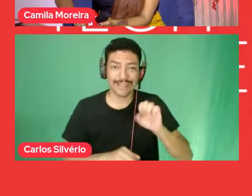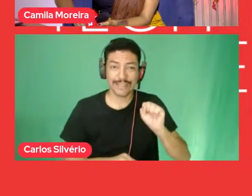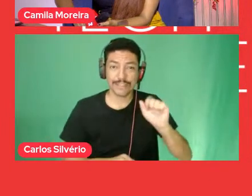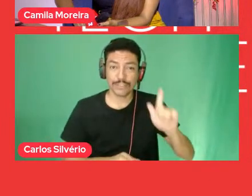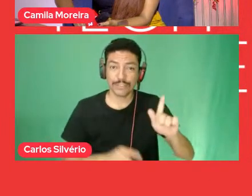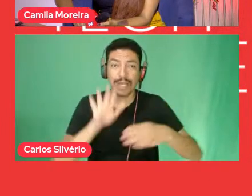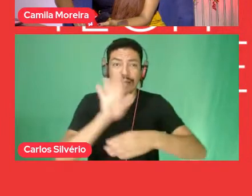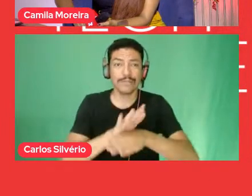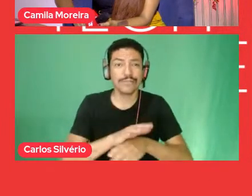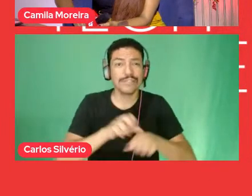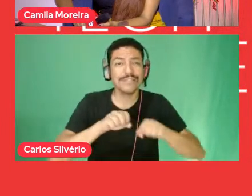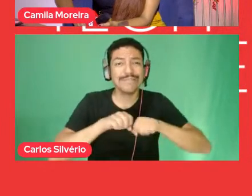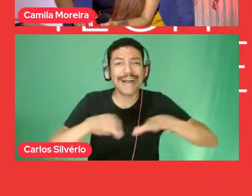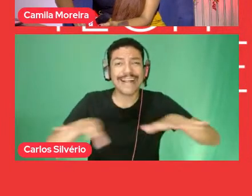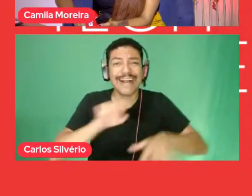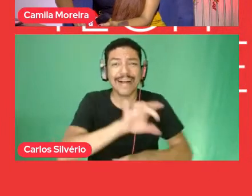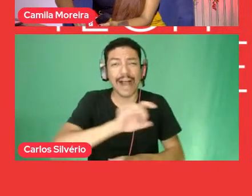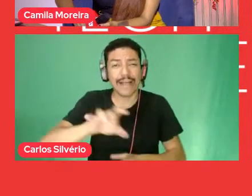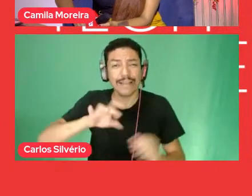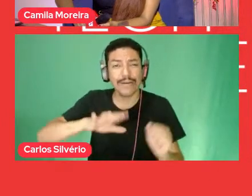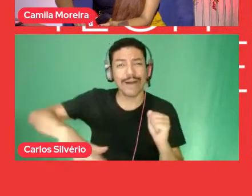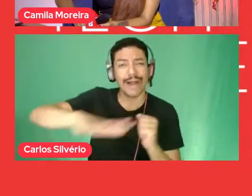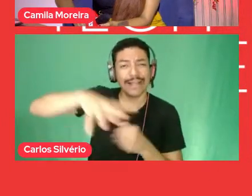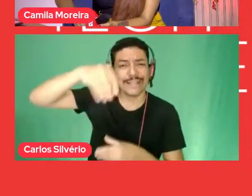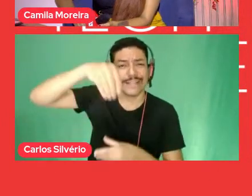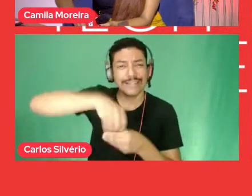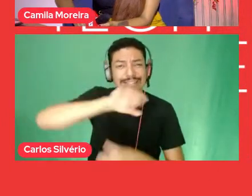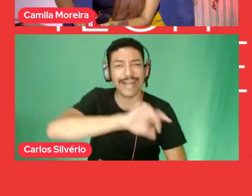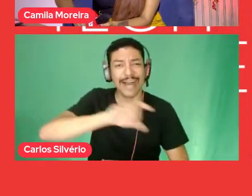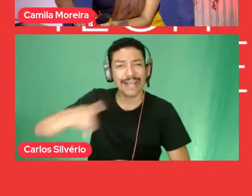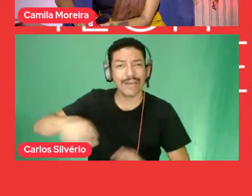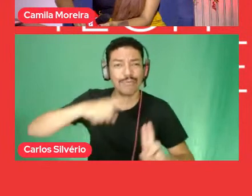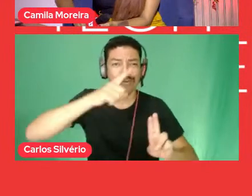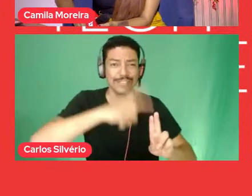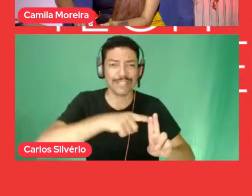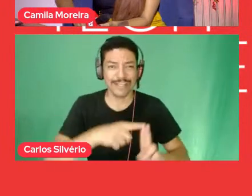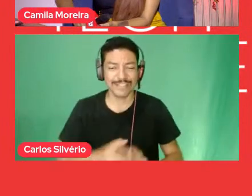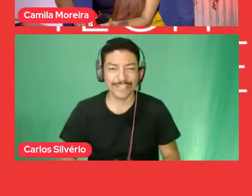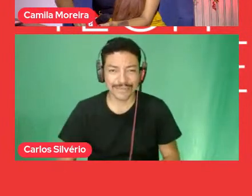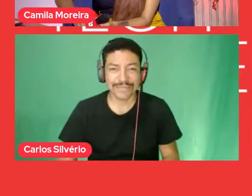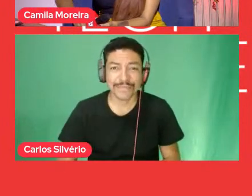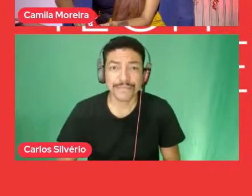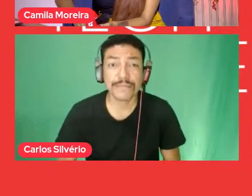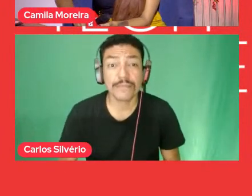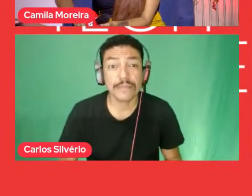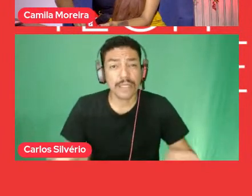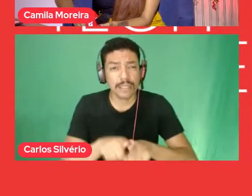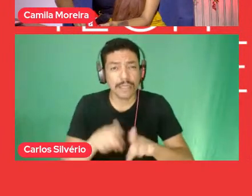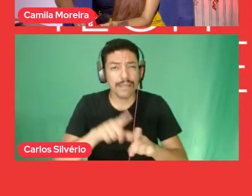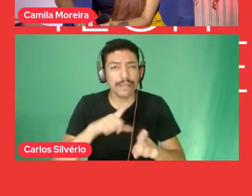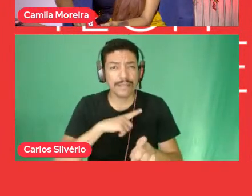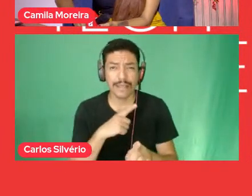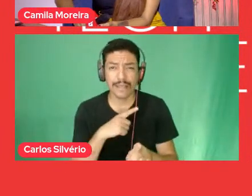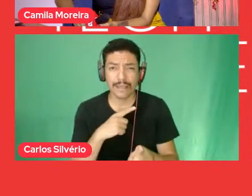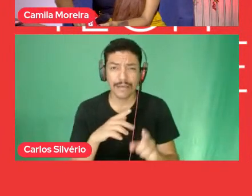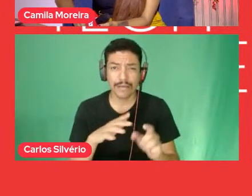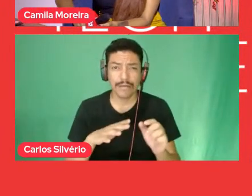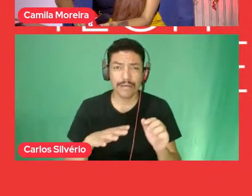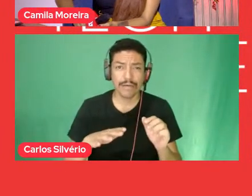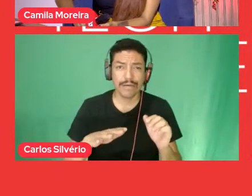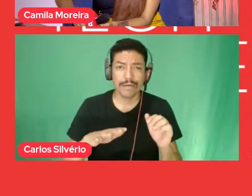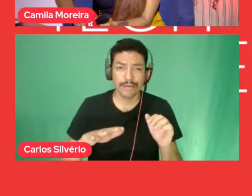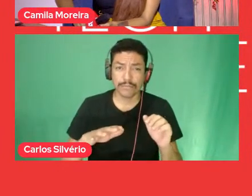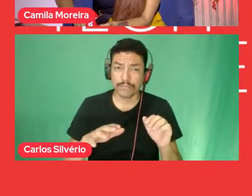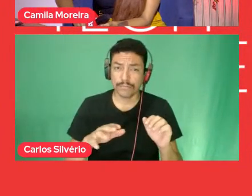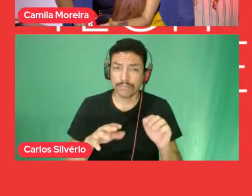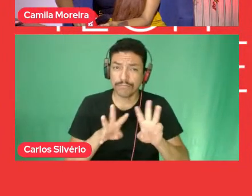cada área e unidade. Então, acho que esse é o principal ponto. Além disso, a gente tem o nosso espaço também no Workplace, se vocês quiserem,